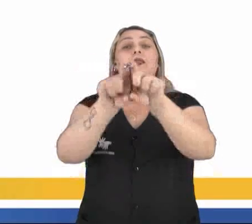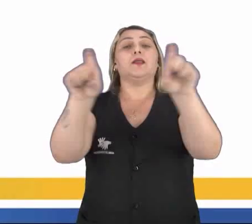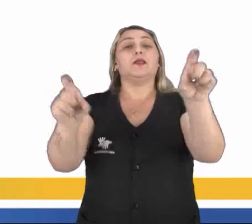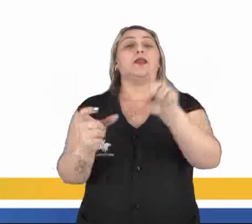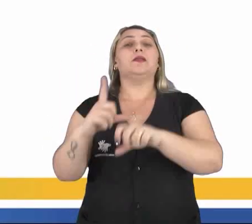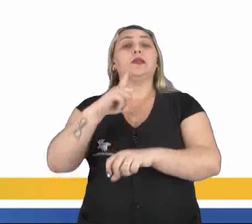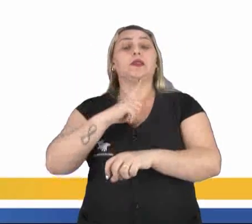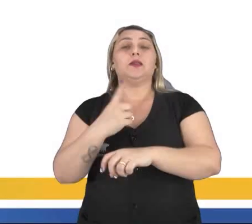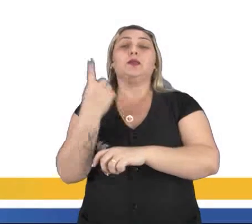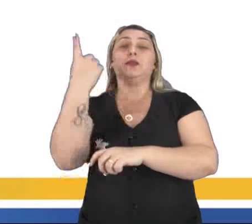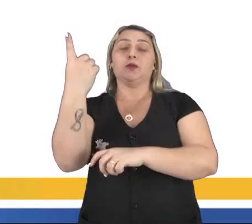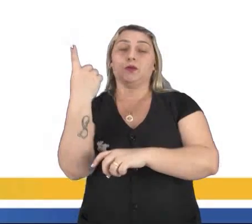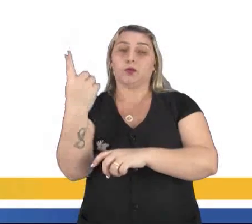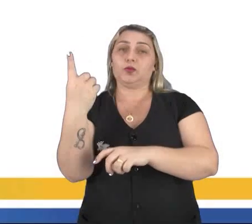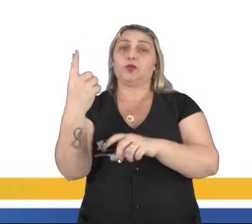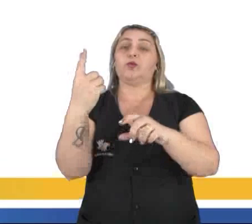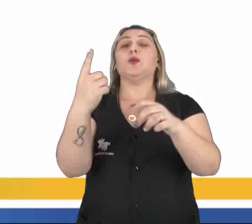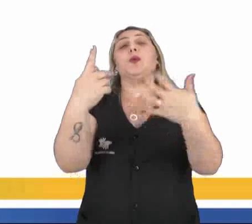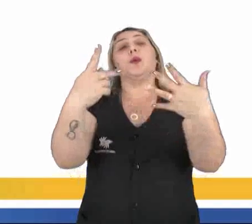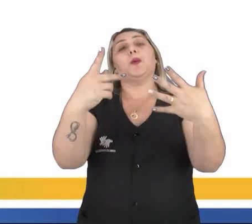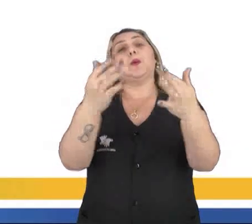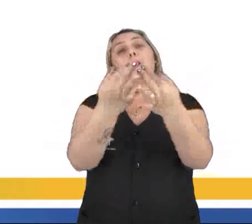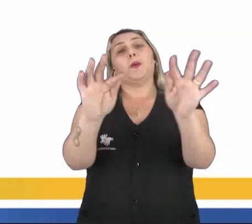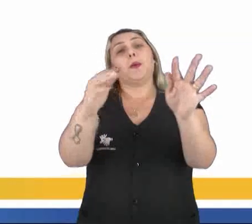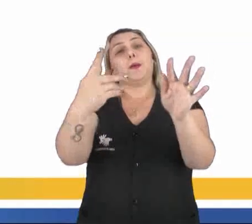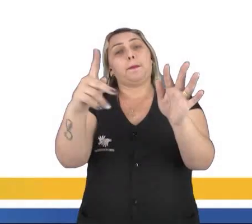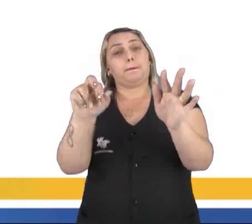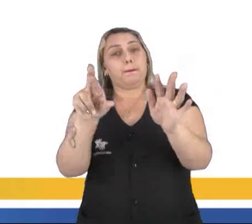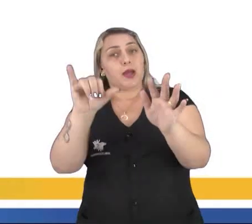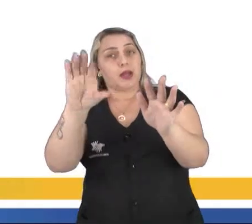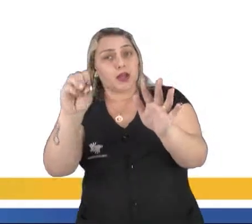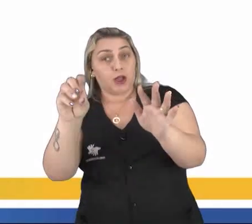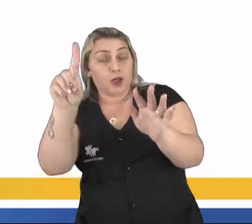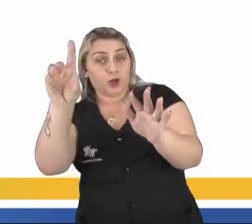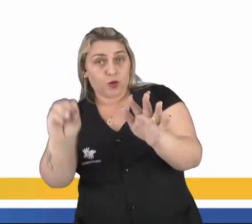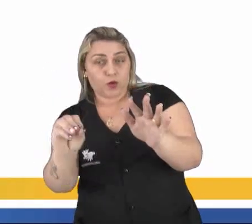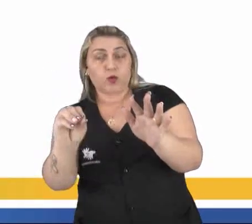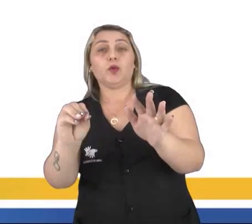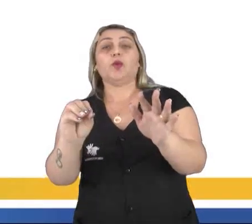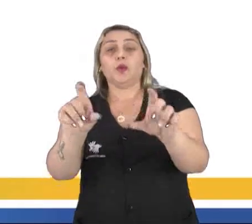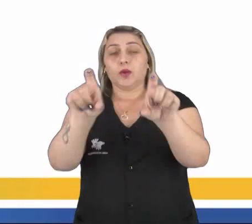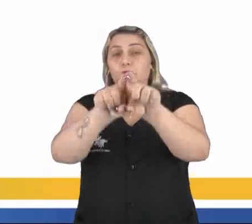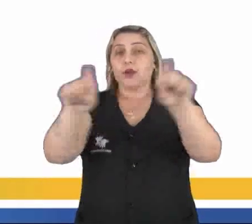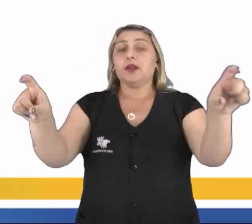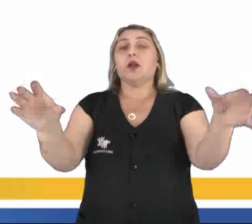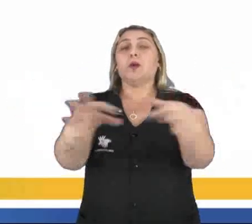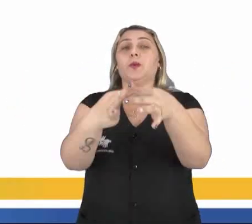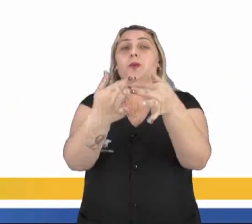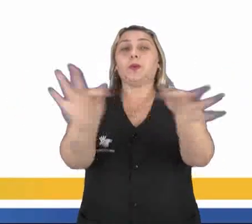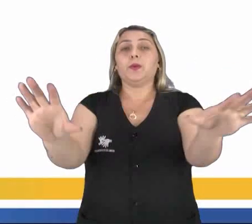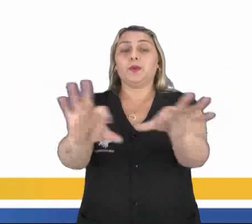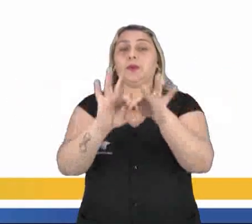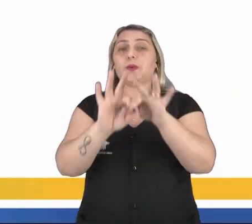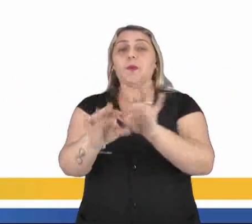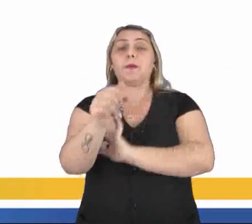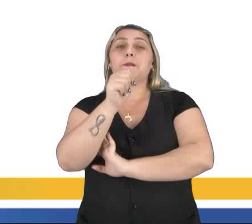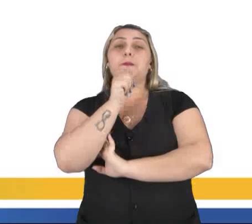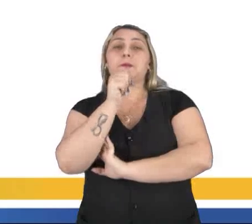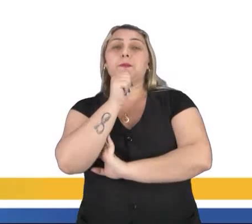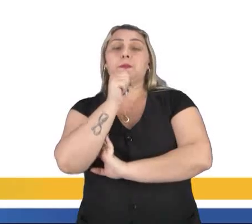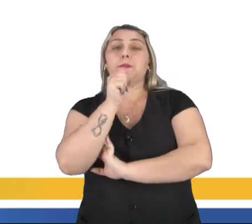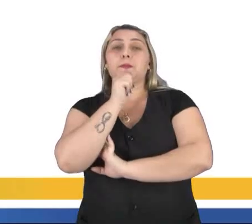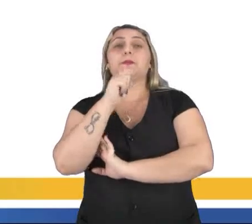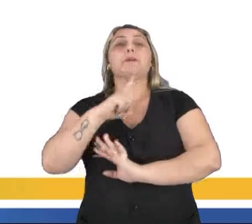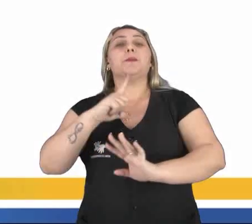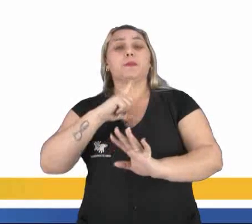nós temos um período composto por uma oração principal, ninguém mais acreditava, e por uma oração subordinada, que ainda houvesse meios